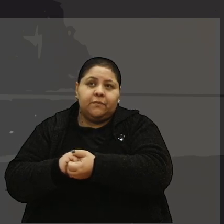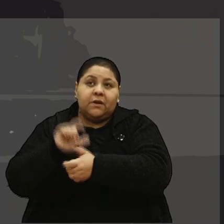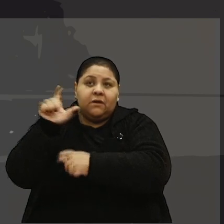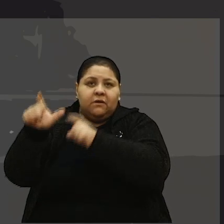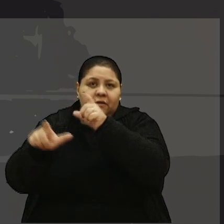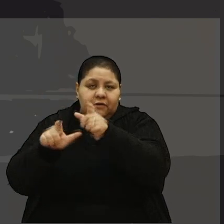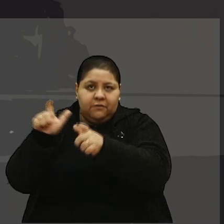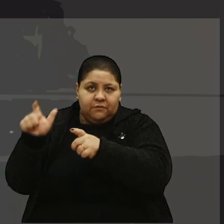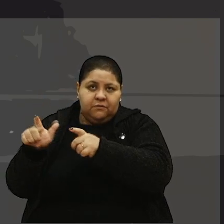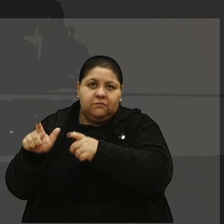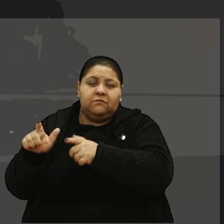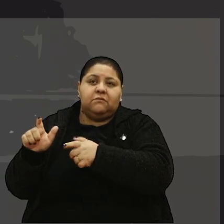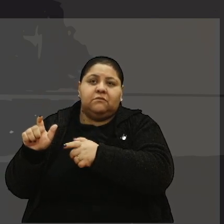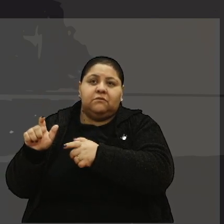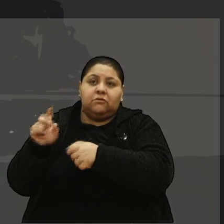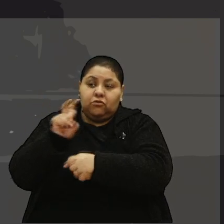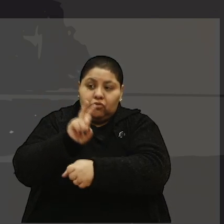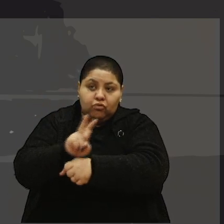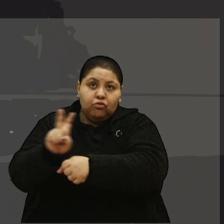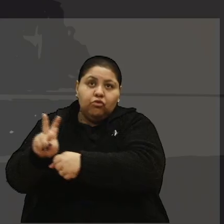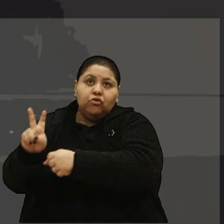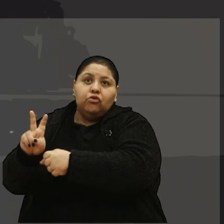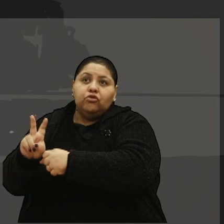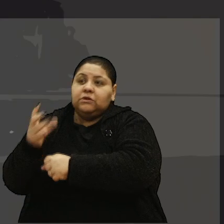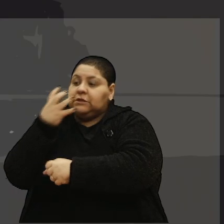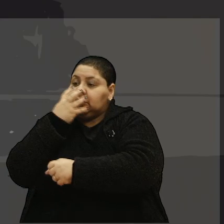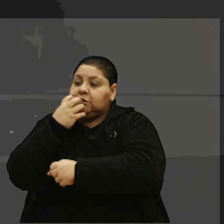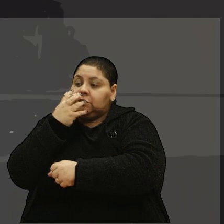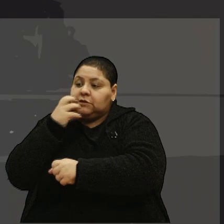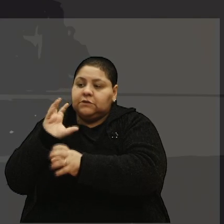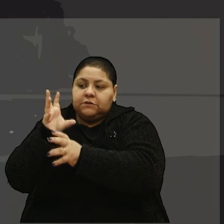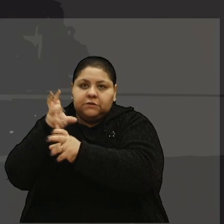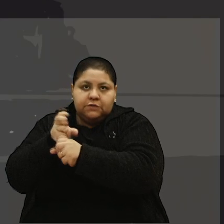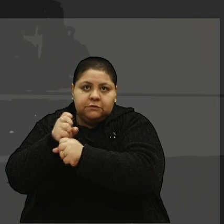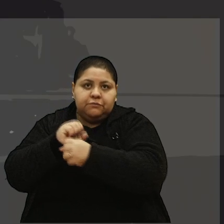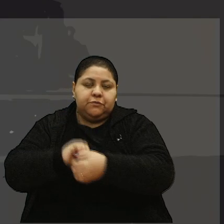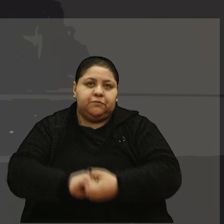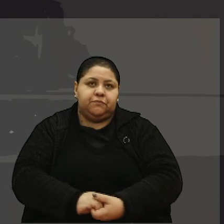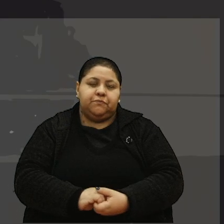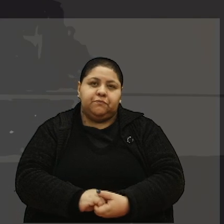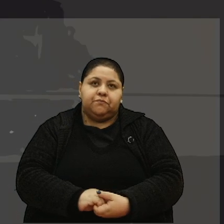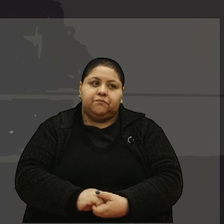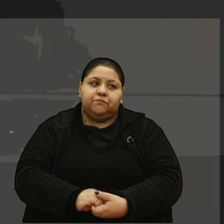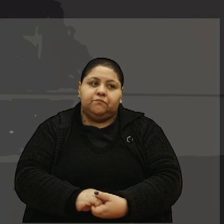encarregam, então, de cuidar desses cachorros, desses animais.